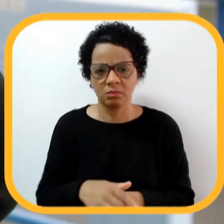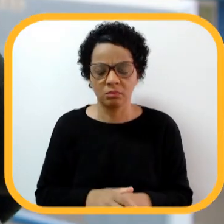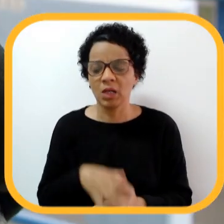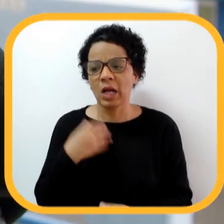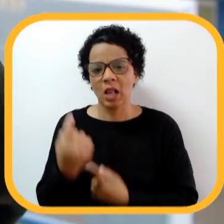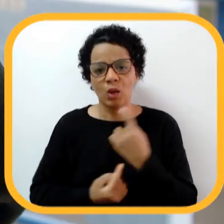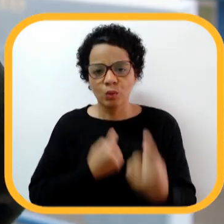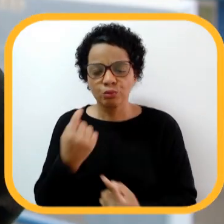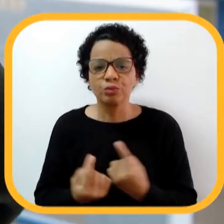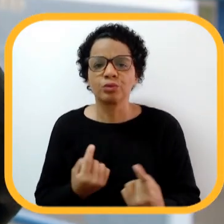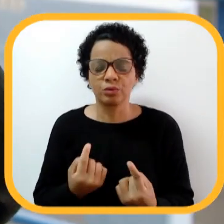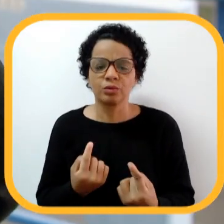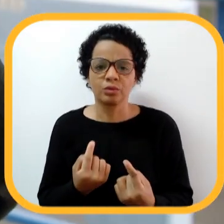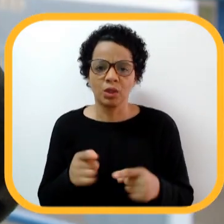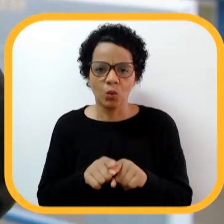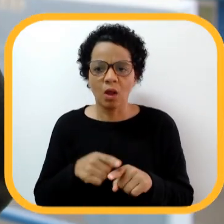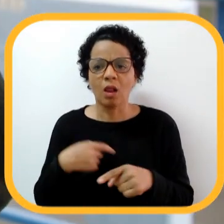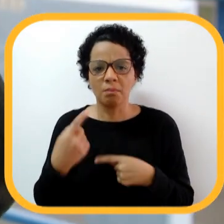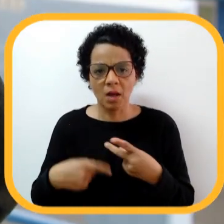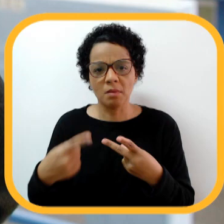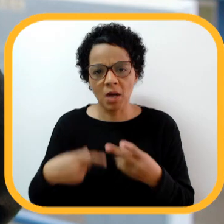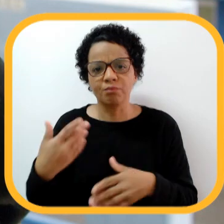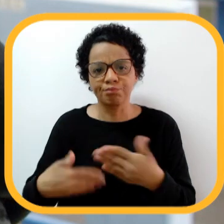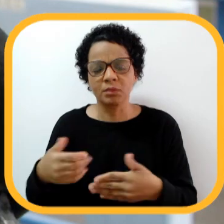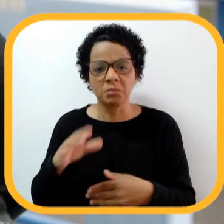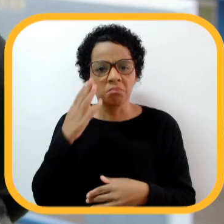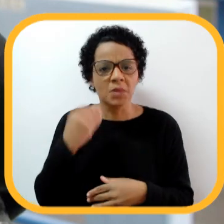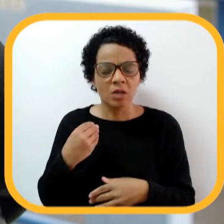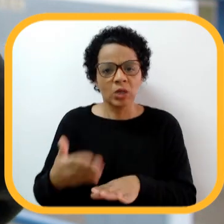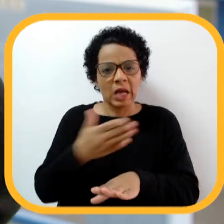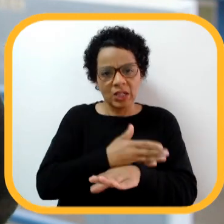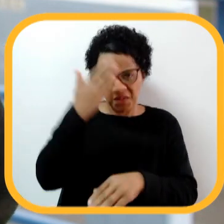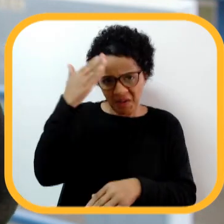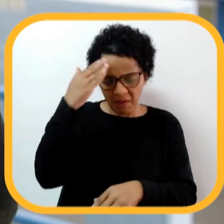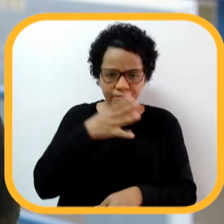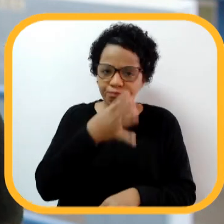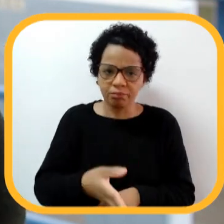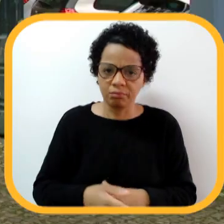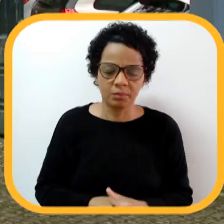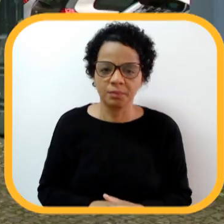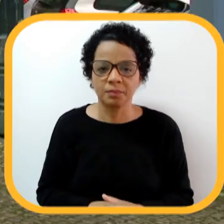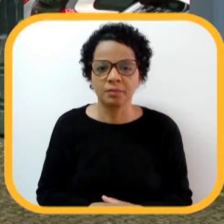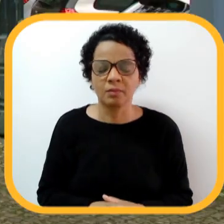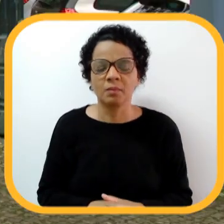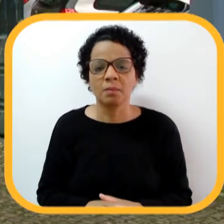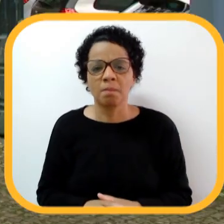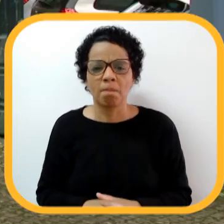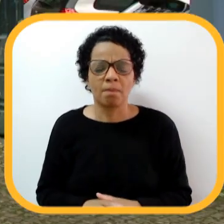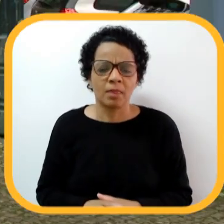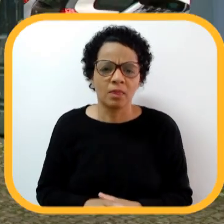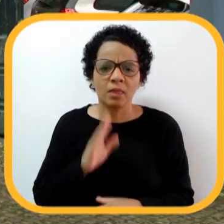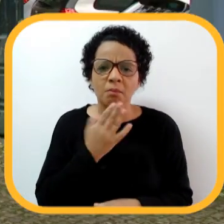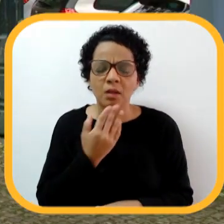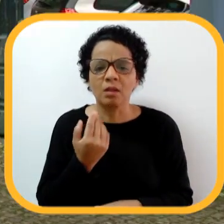Acho que alguns devem ter uma certa regularidade, mas acho que não dá bem para prever. Com os